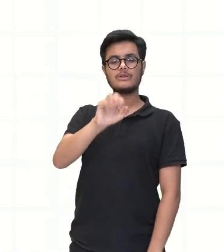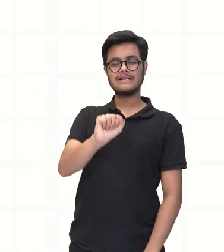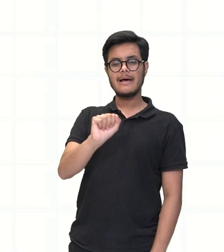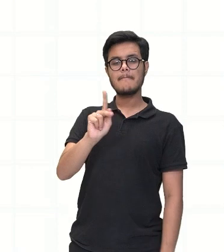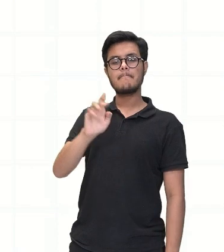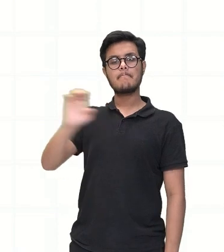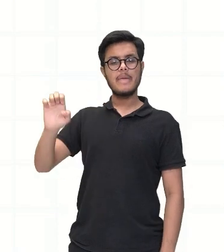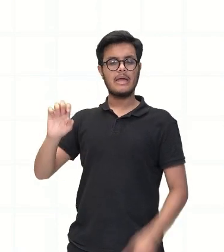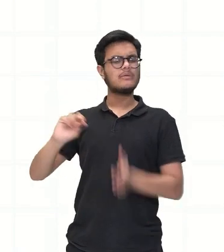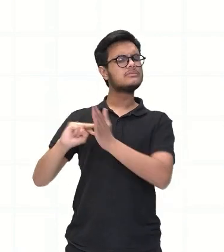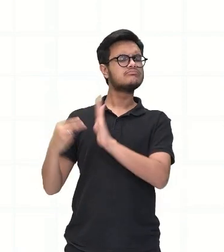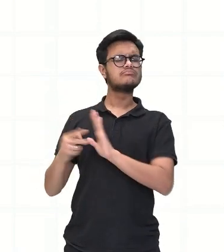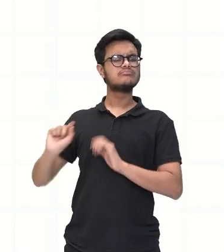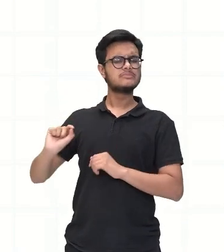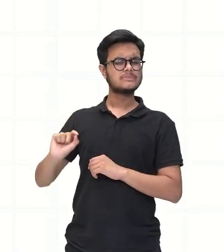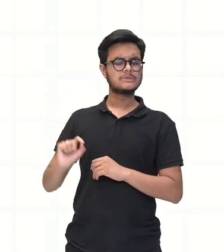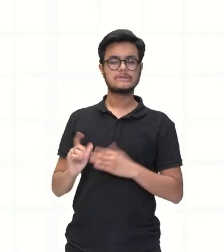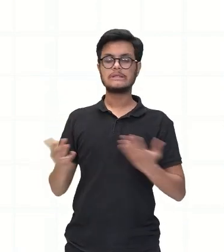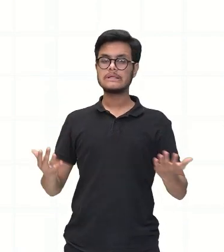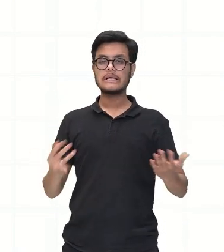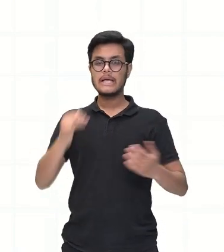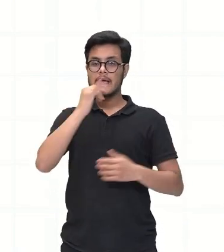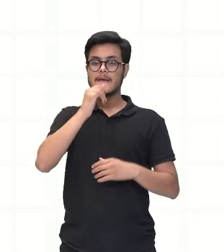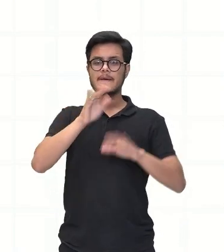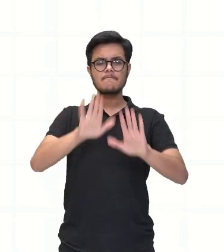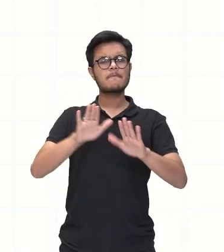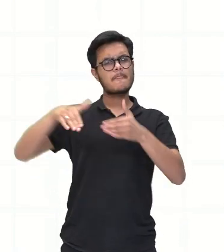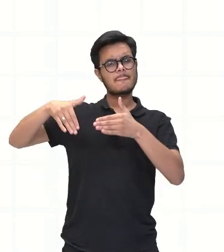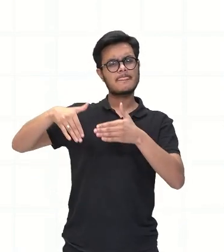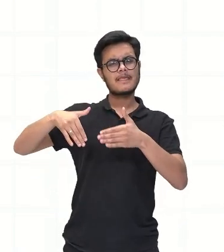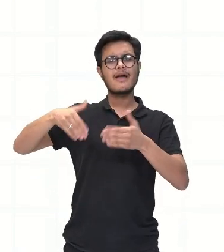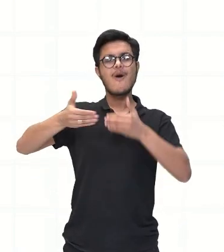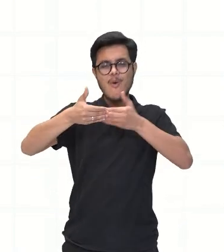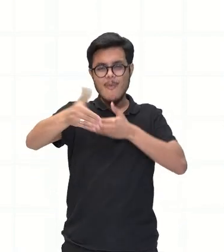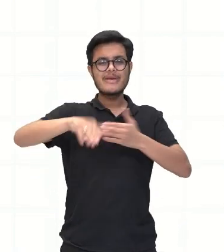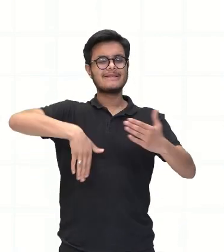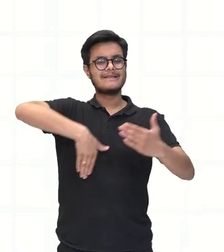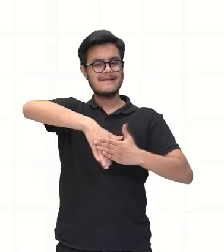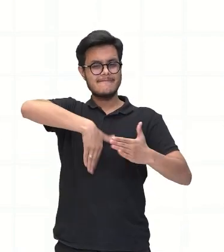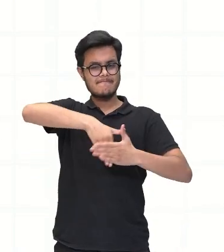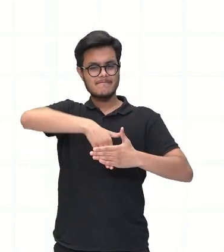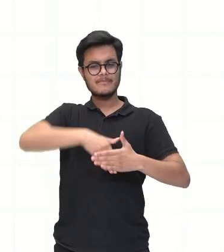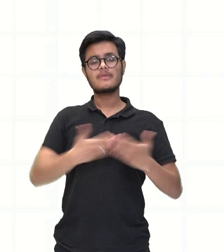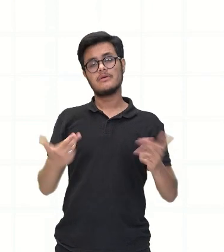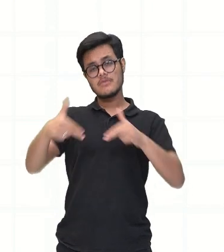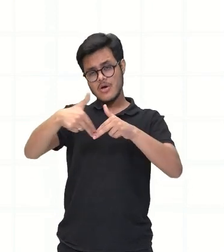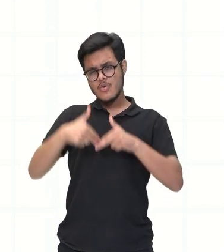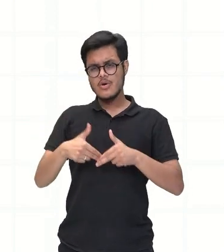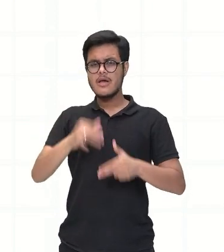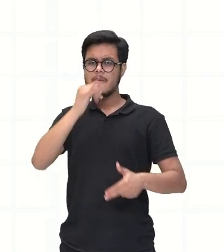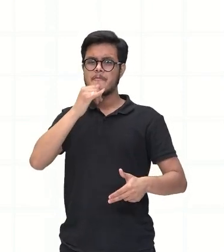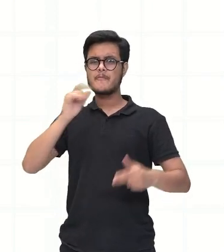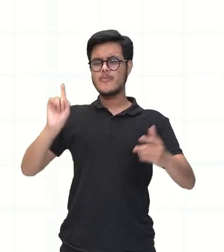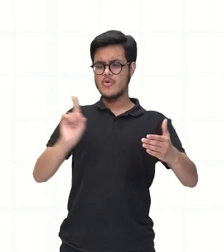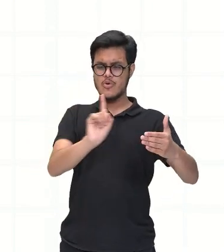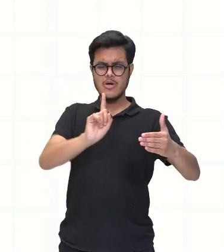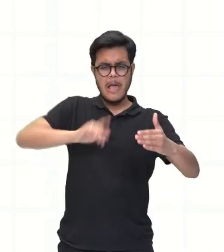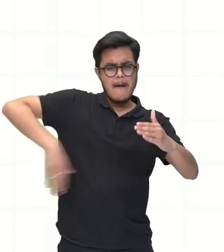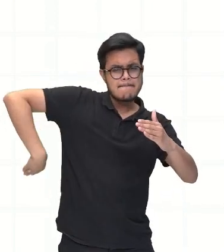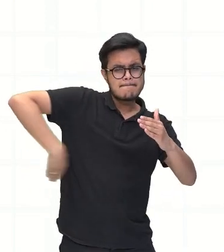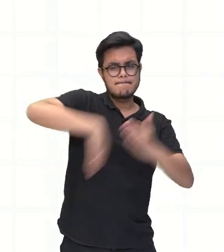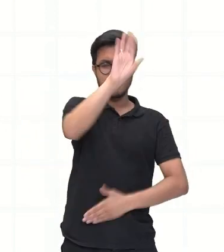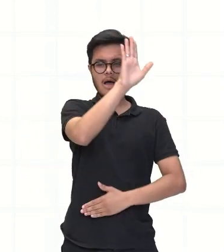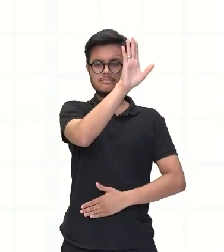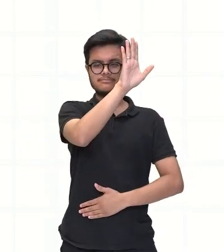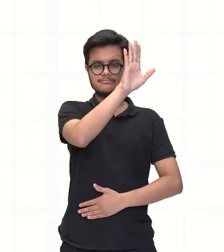que significa isso? Quando vai se iniciar um jogo de futebol, o início chama-se